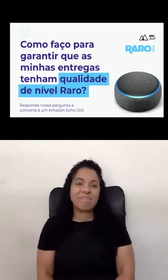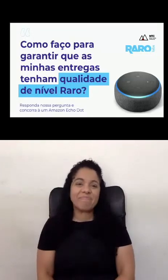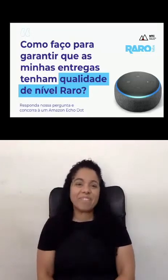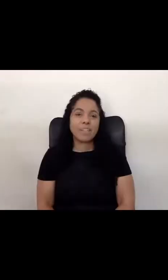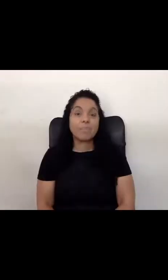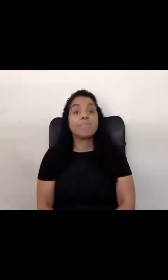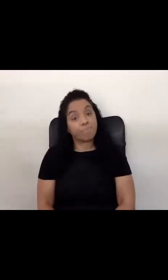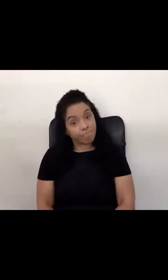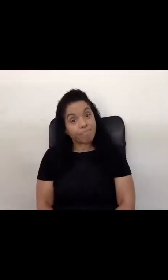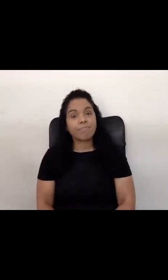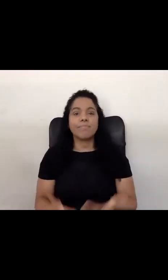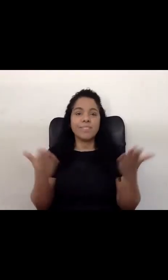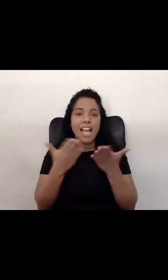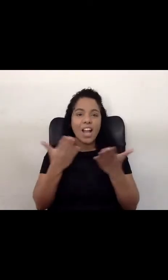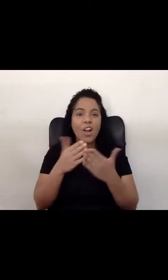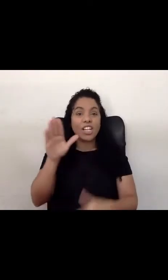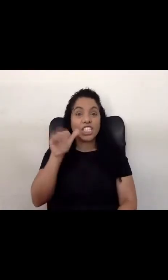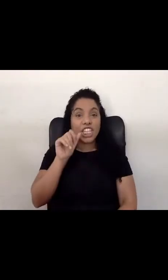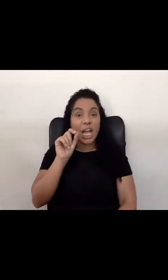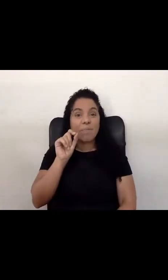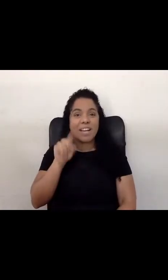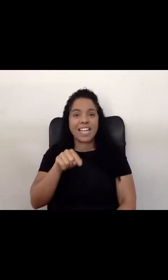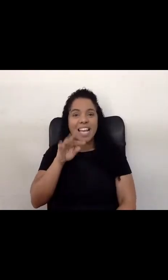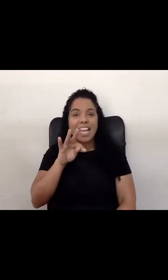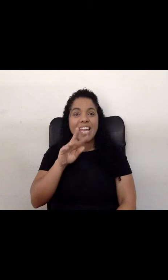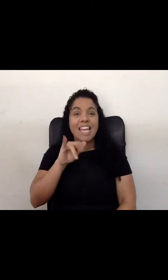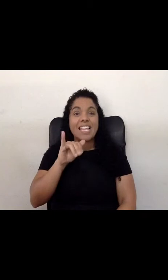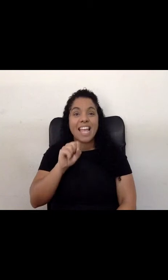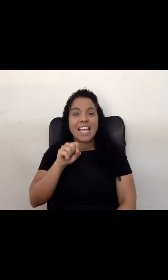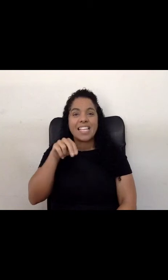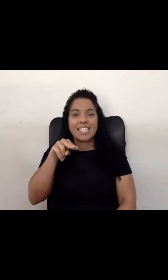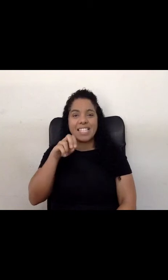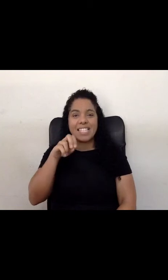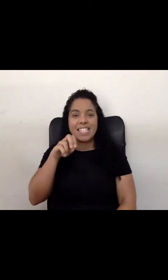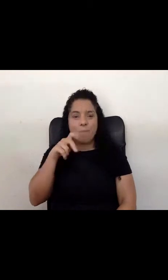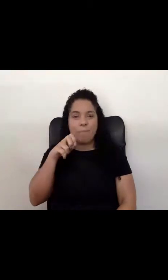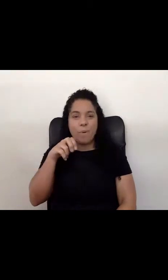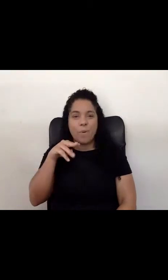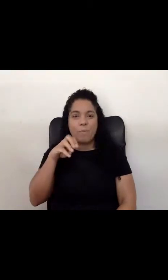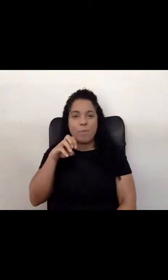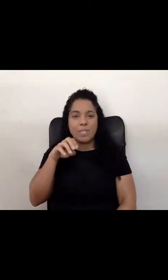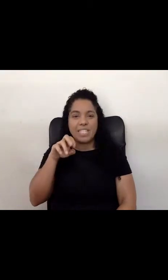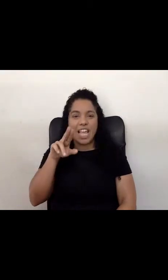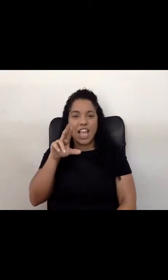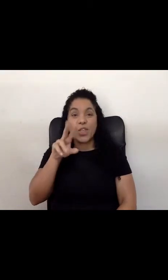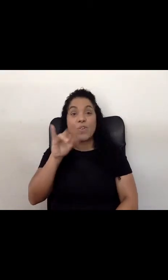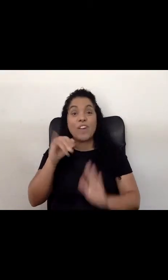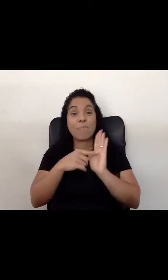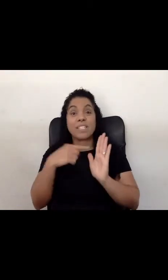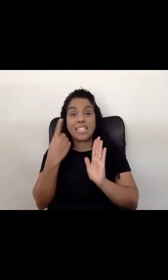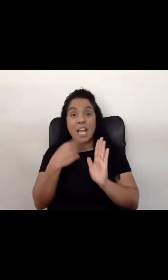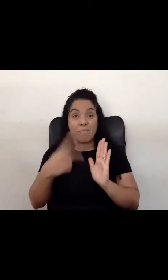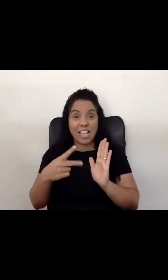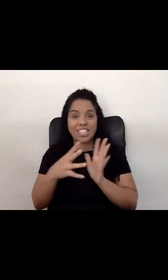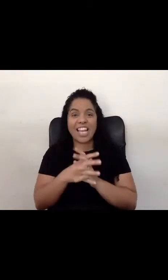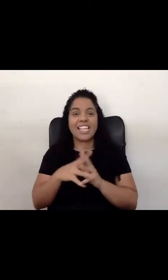E agora eu vou chamar aqui a Thaís Nepomuceno, que vai apresentar para a gente